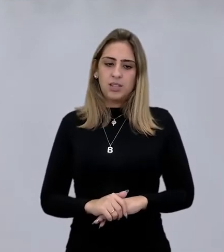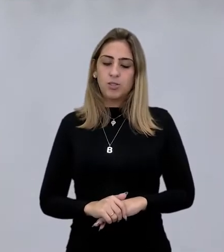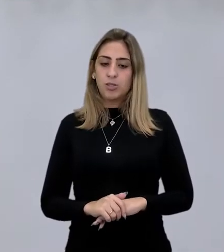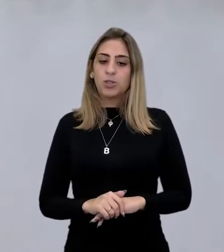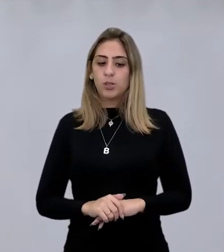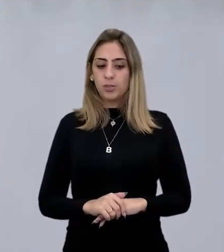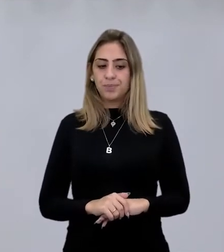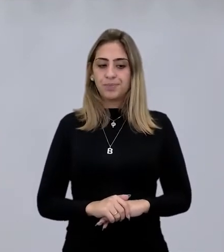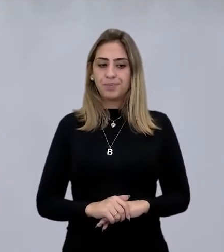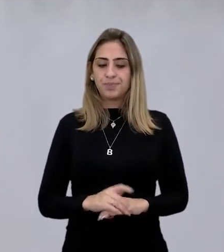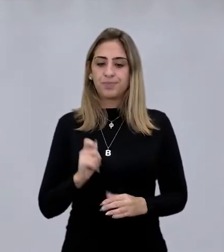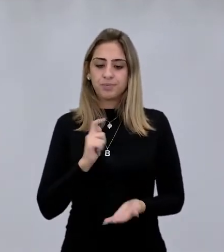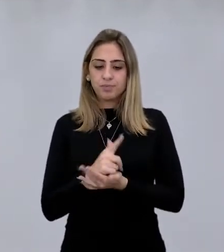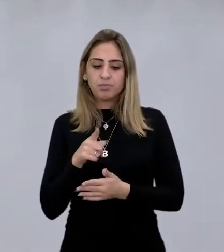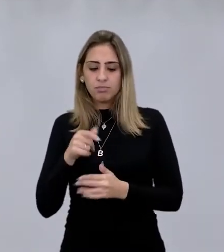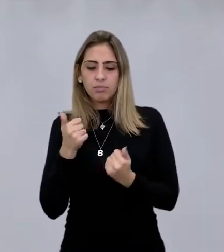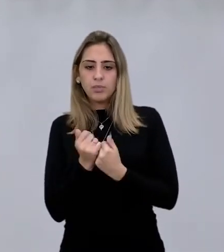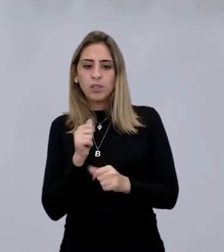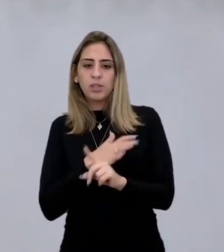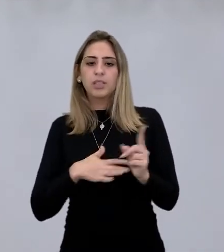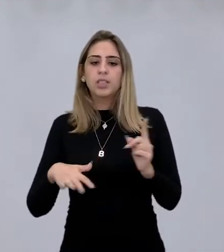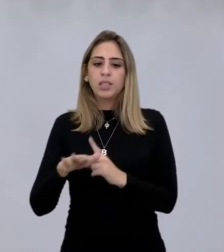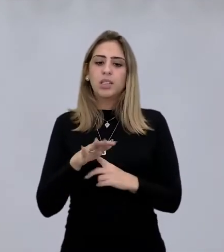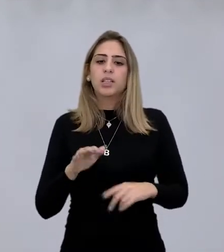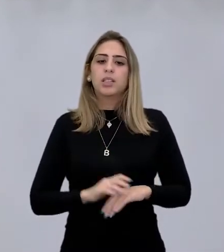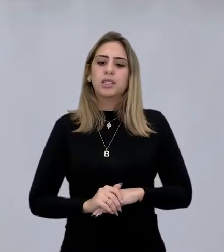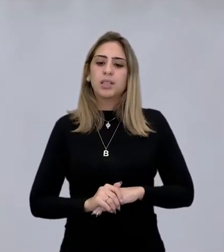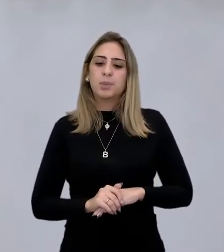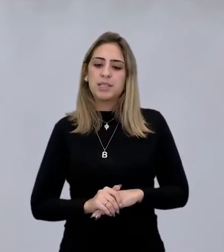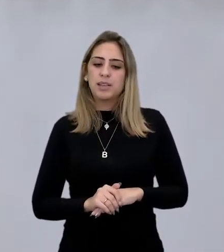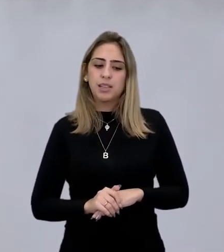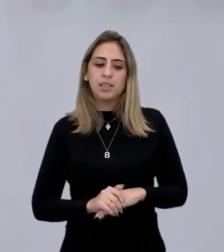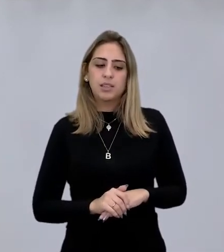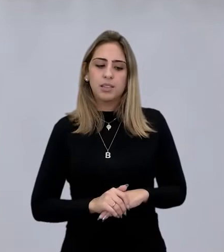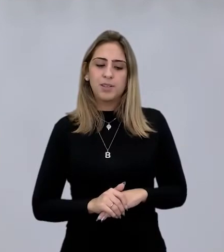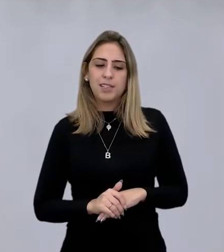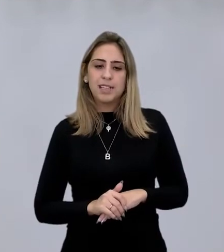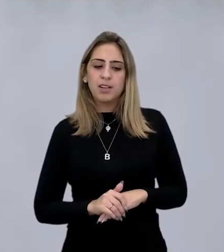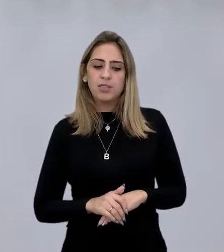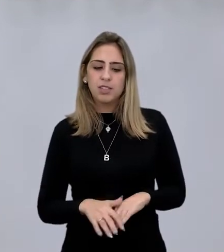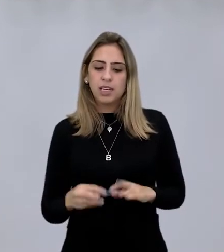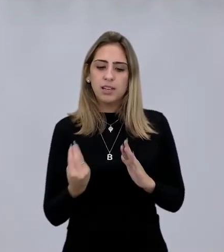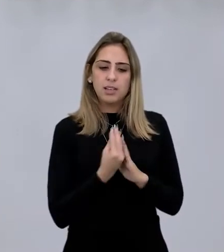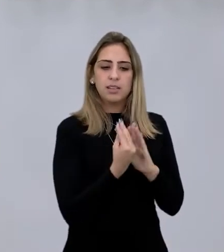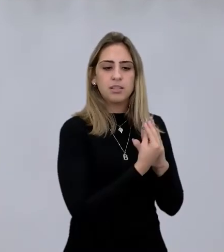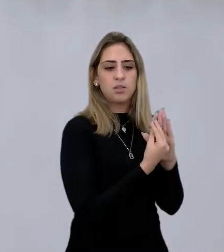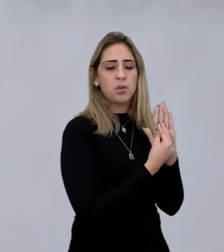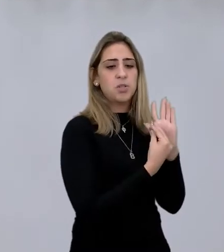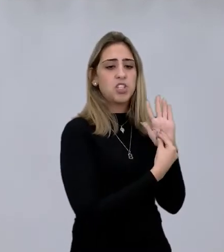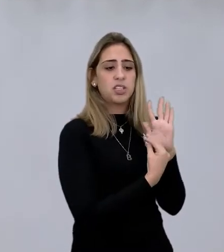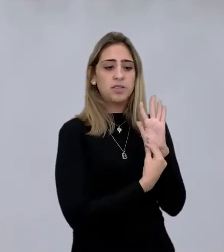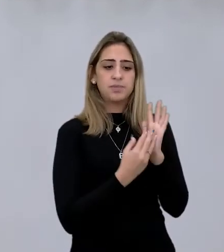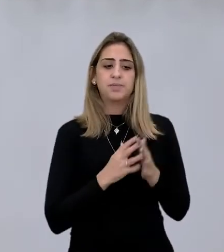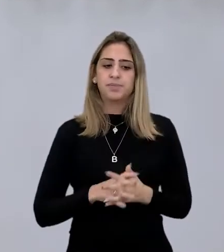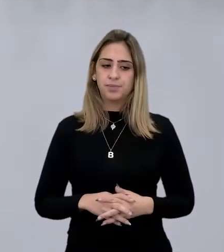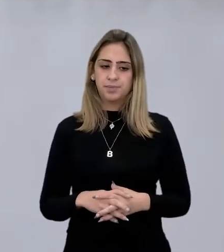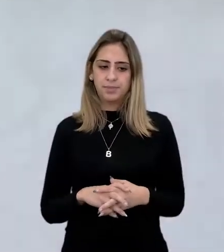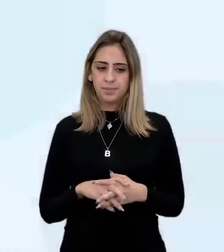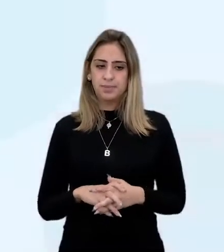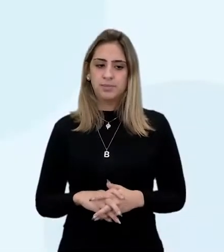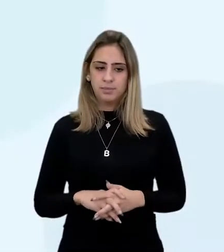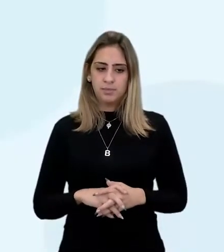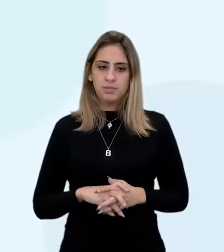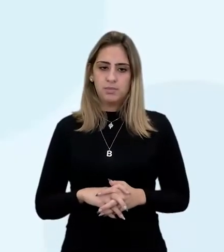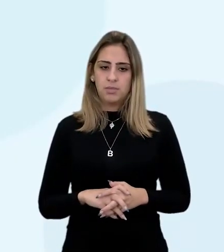vão contra essa imposição social. Só que existe uma outra teoria, que é a interacionista, que ela, na